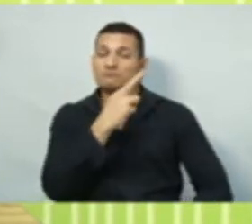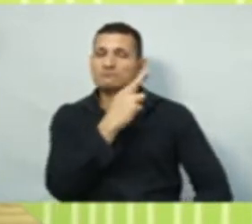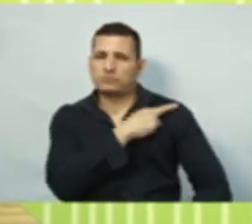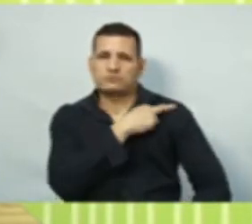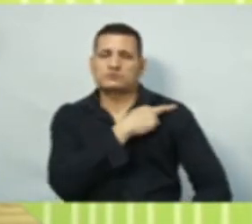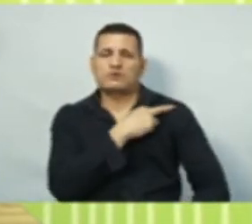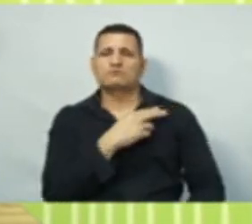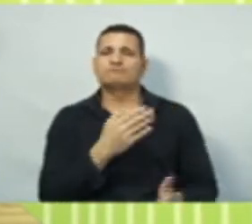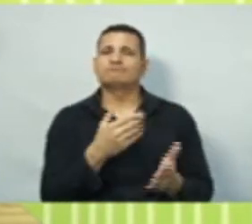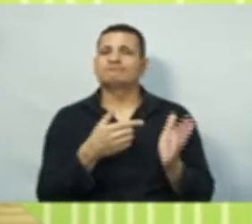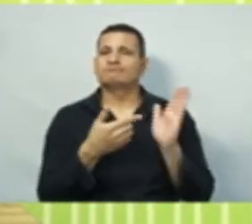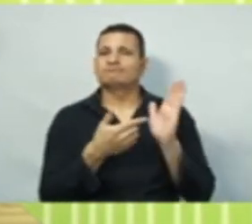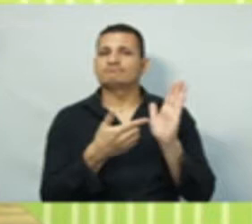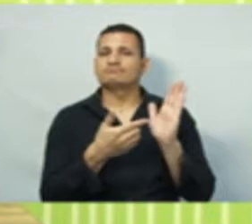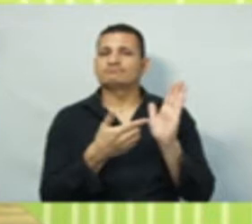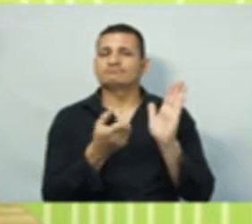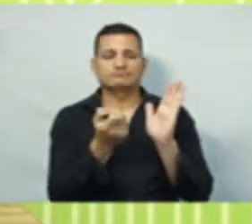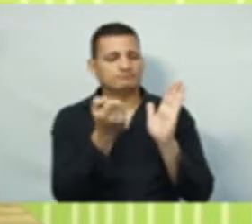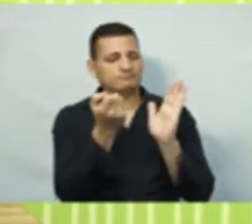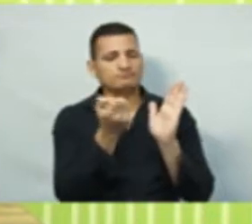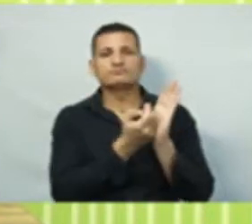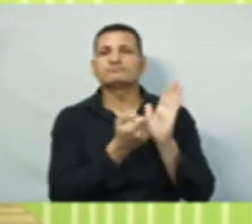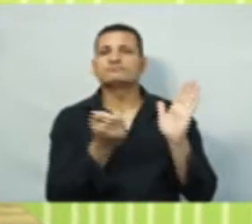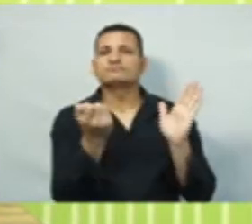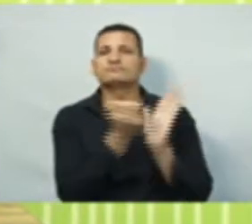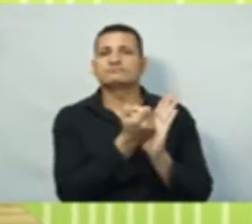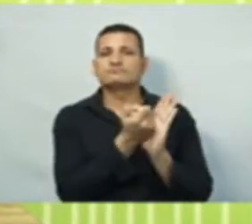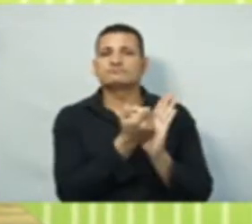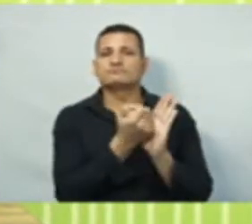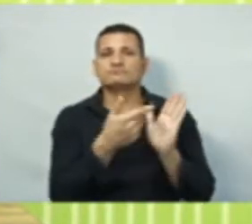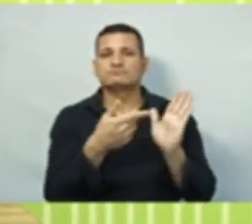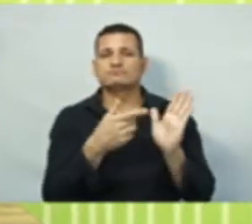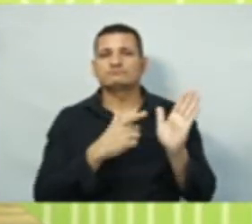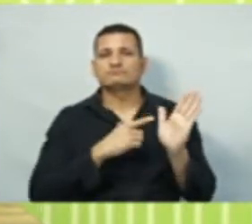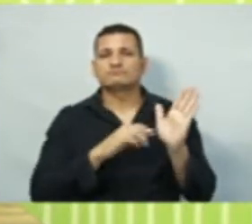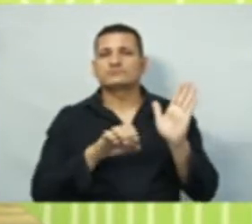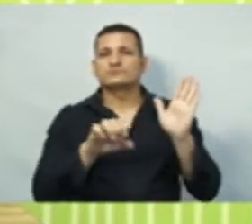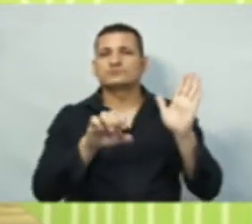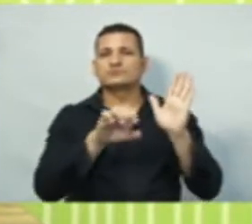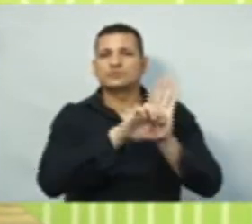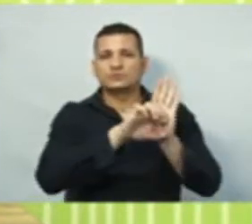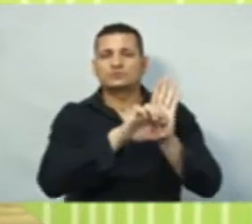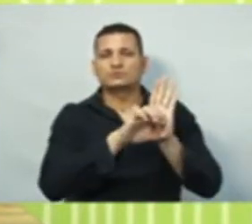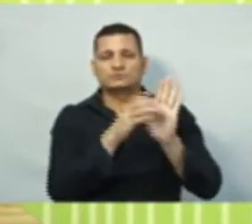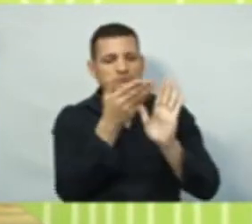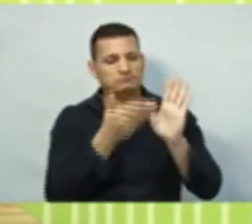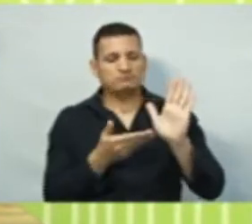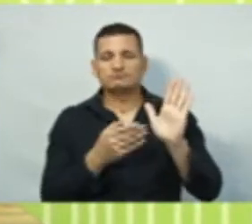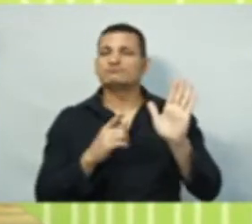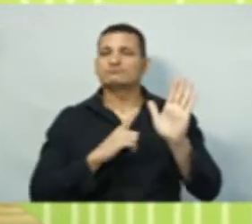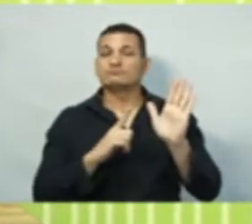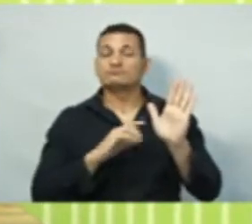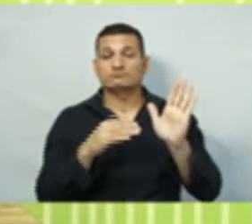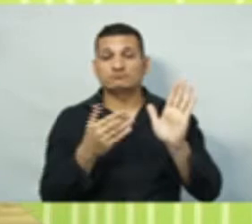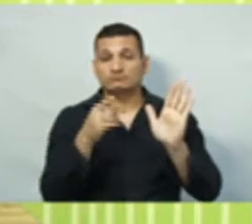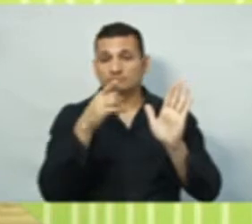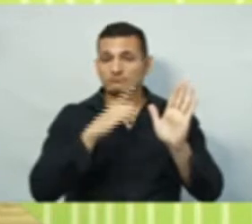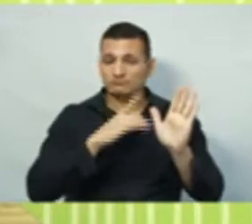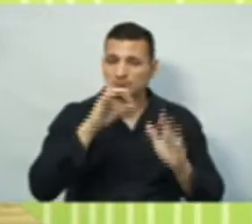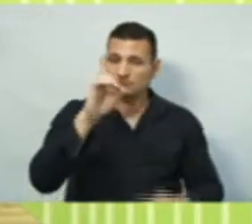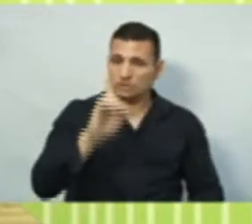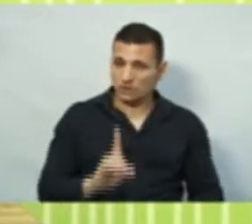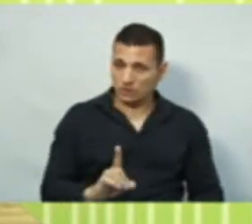num contrato, está no estatuto, é o estatuto que vai reger essa relação. Então você tem direitos, você